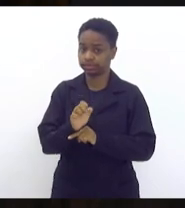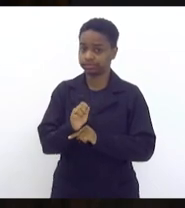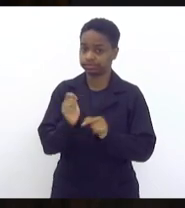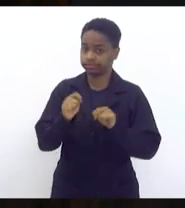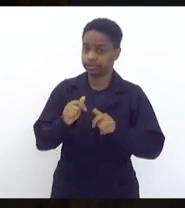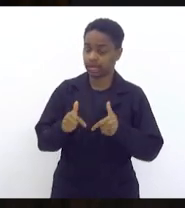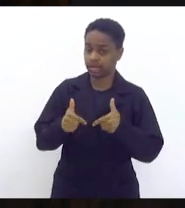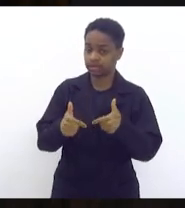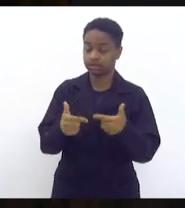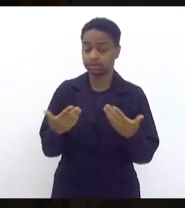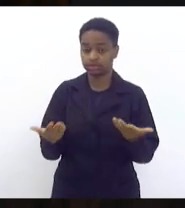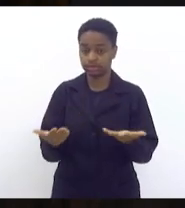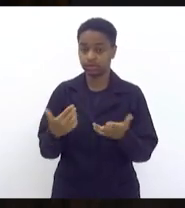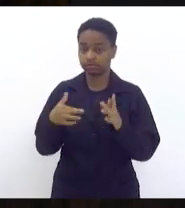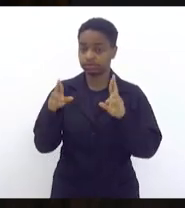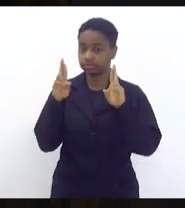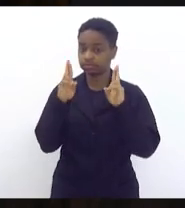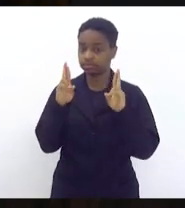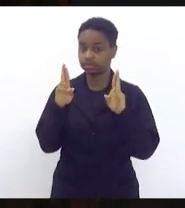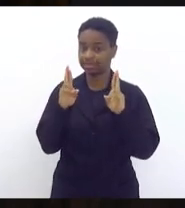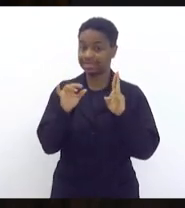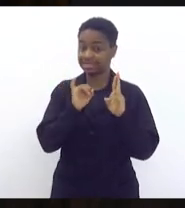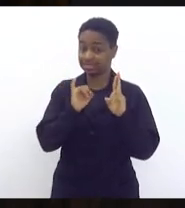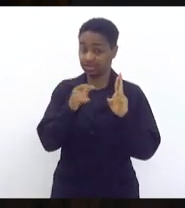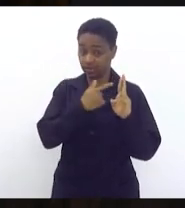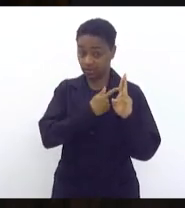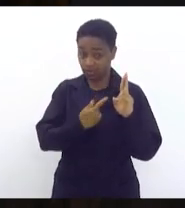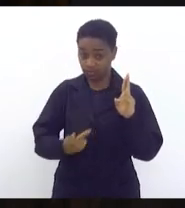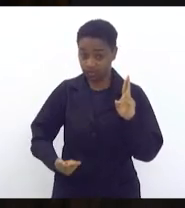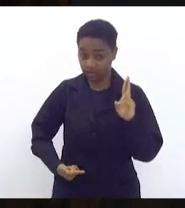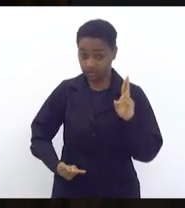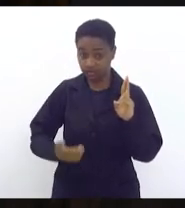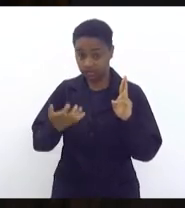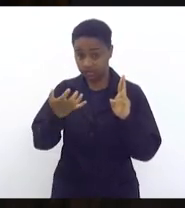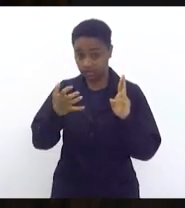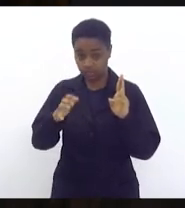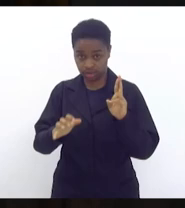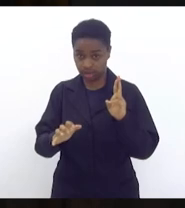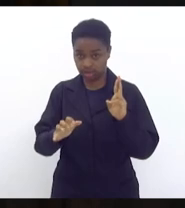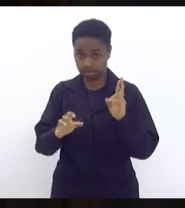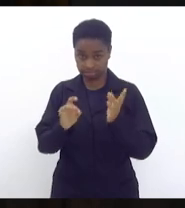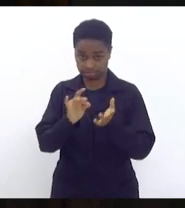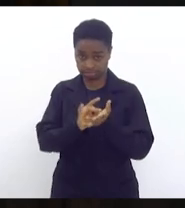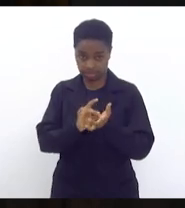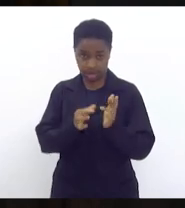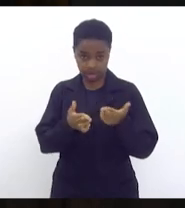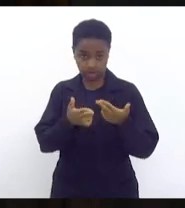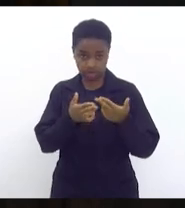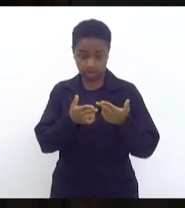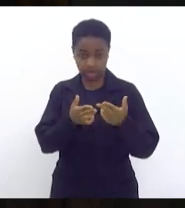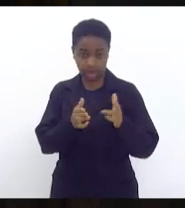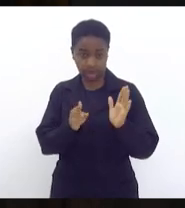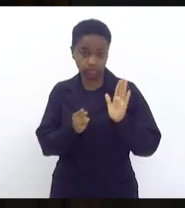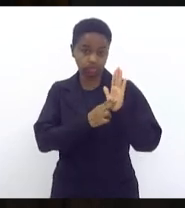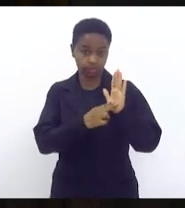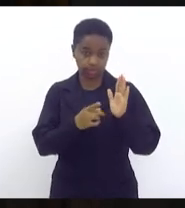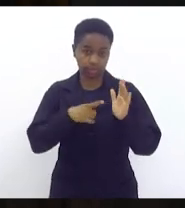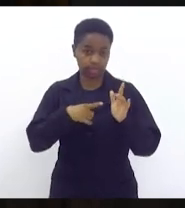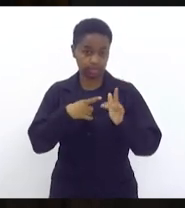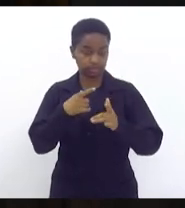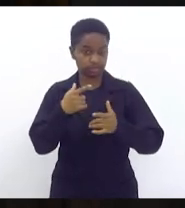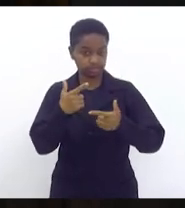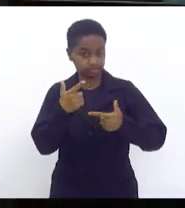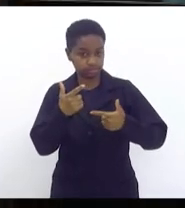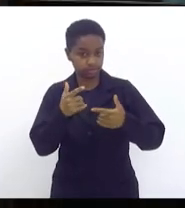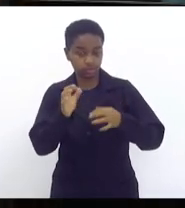eu espero que, se o governo não quiser assumir essa batalha judicial, que